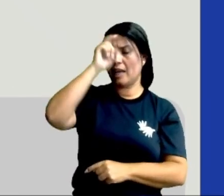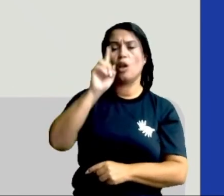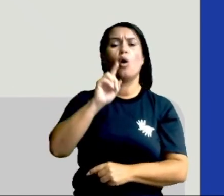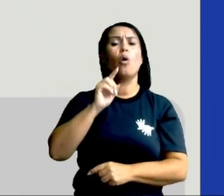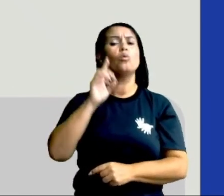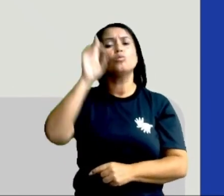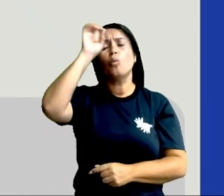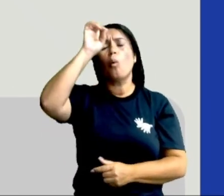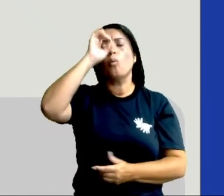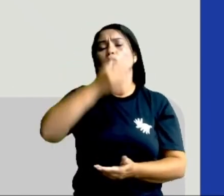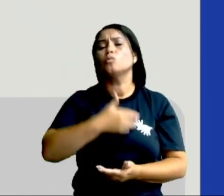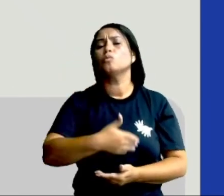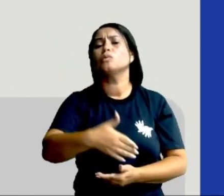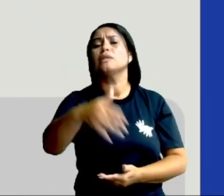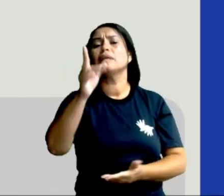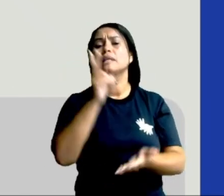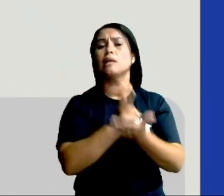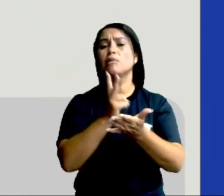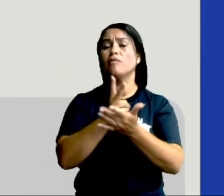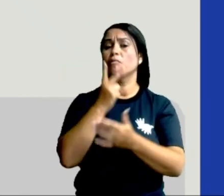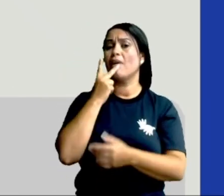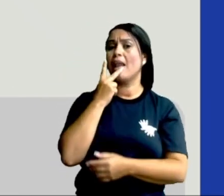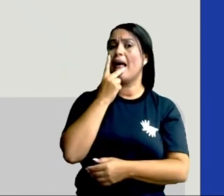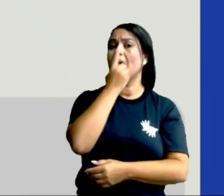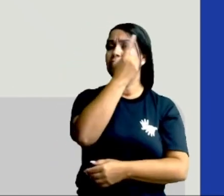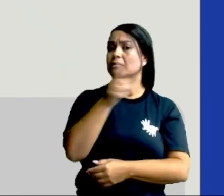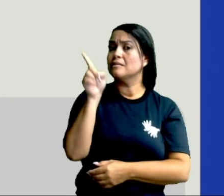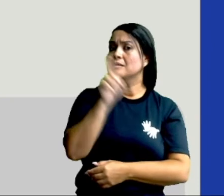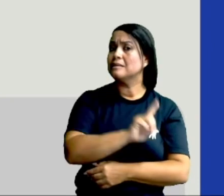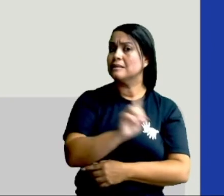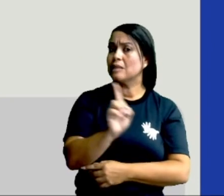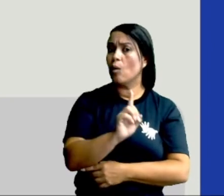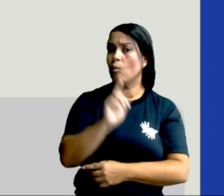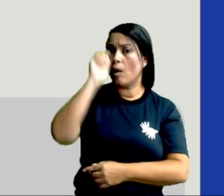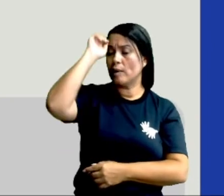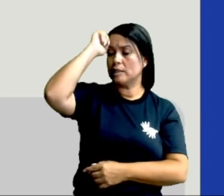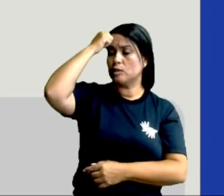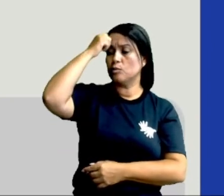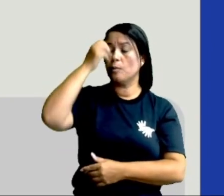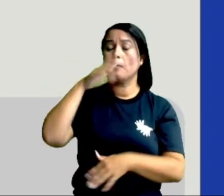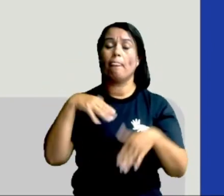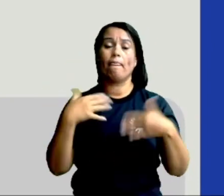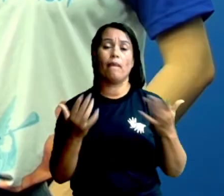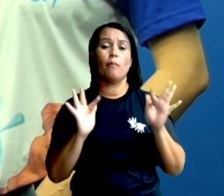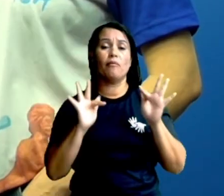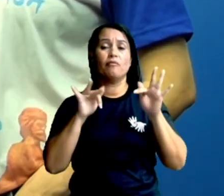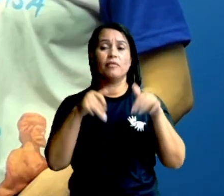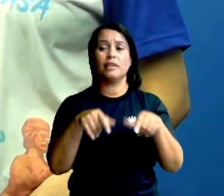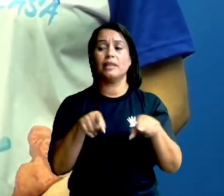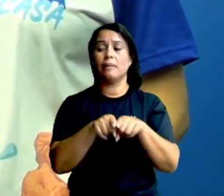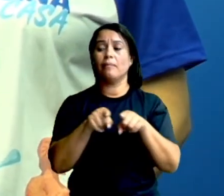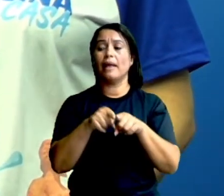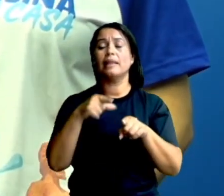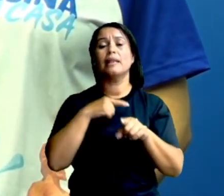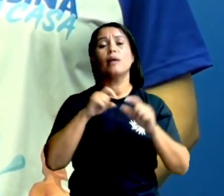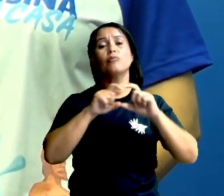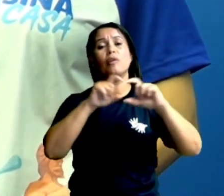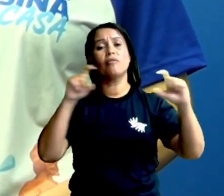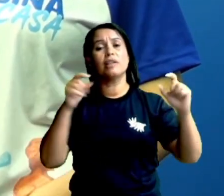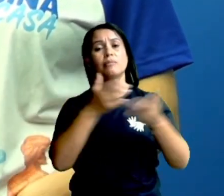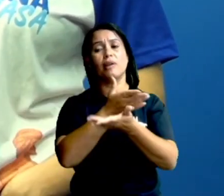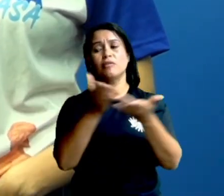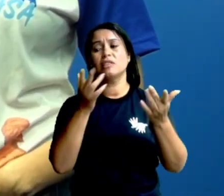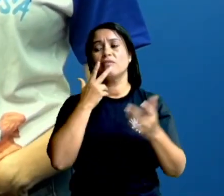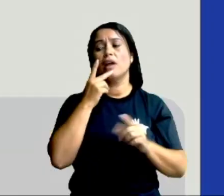todos os outros dias devemos dizer não ao racismo. E aqui, por fim, trago uma frase para vocês,